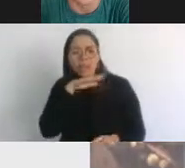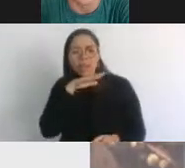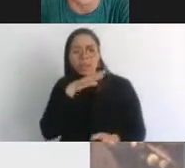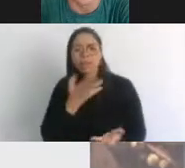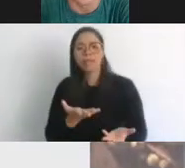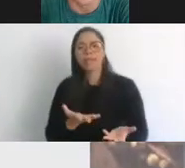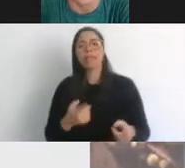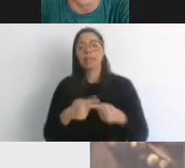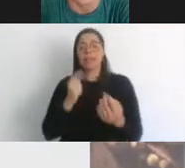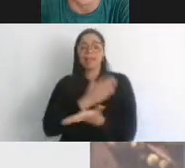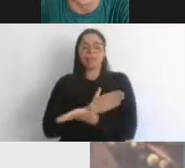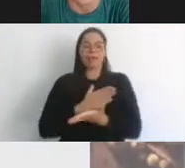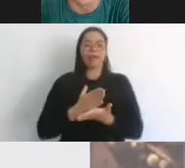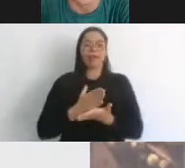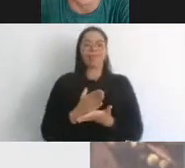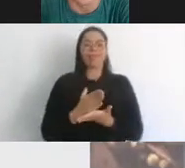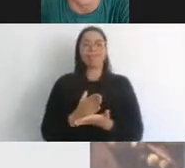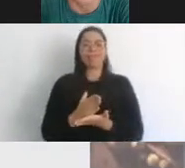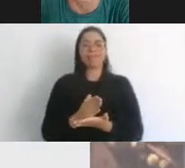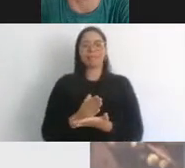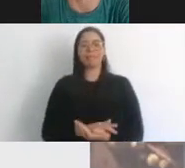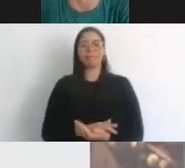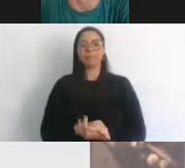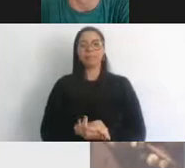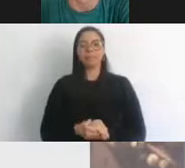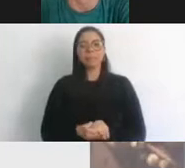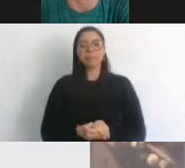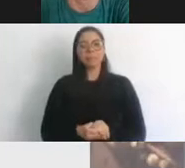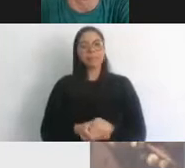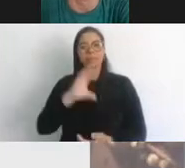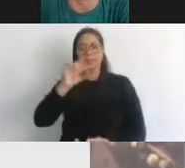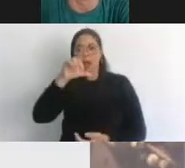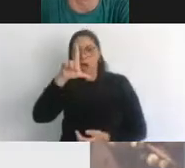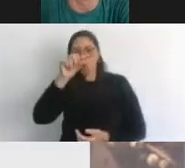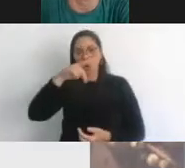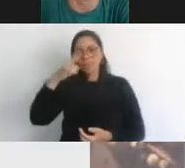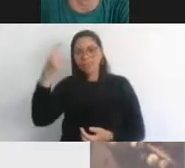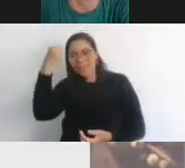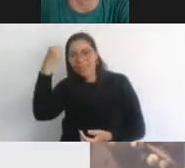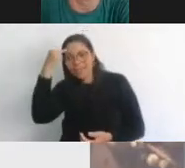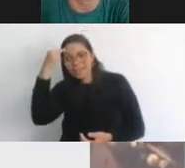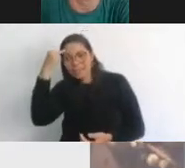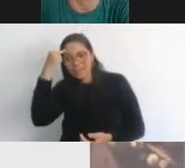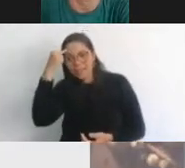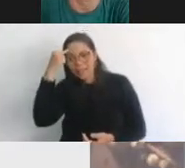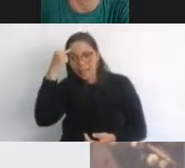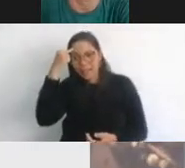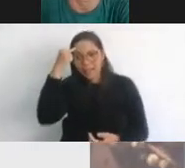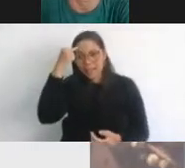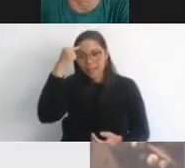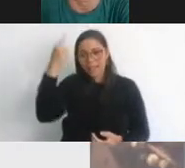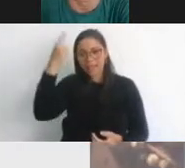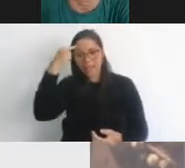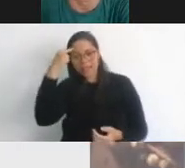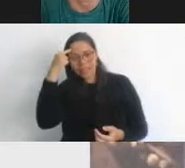e é aí que começa o nosso babado a colônia ideia de Metrópole na